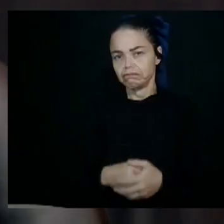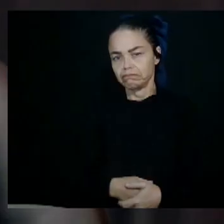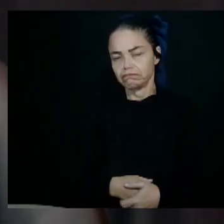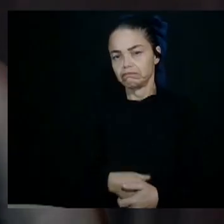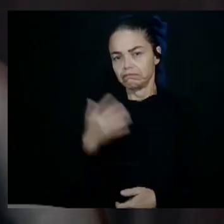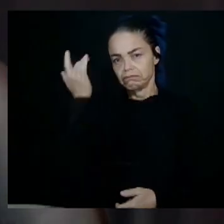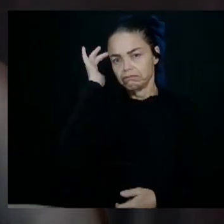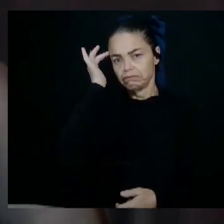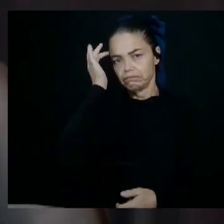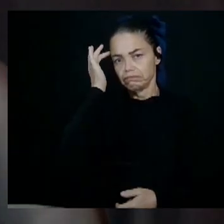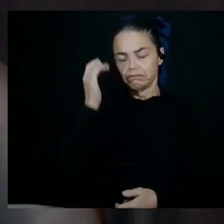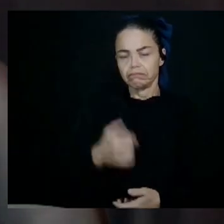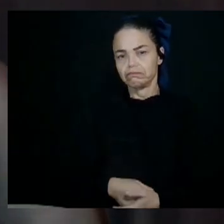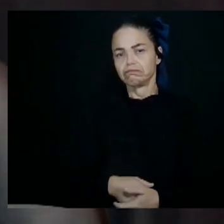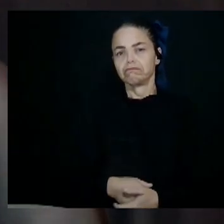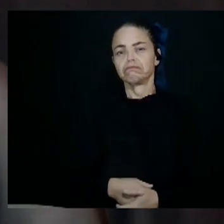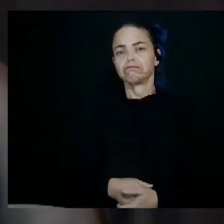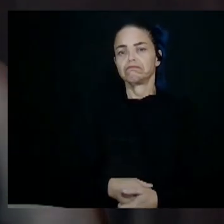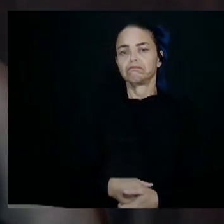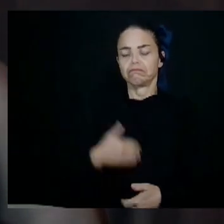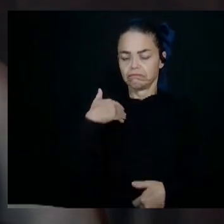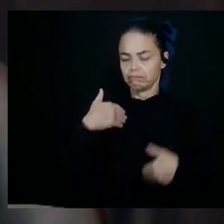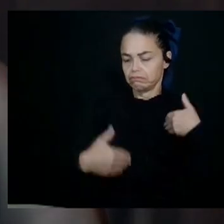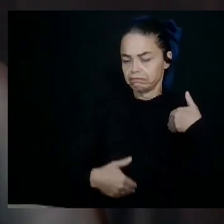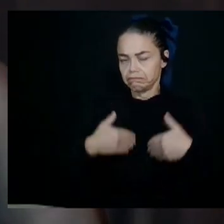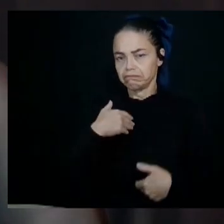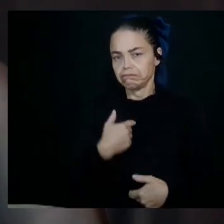acho que simplesmente o meu corpo